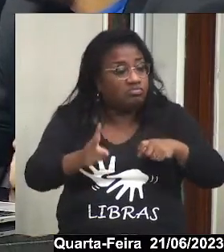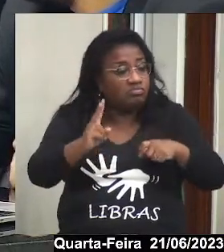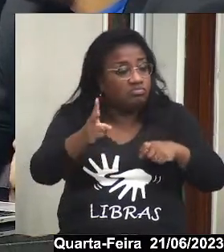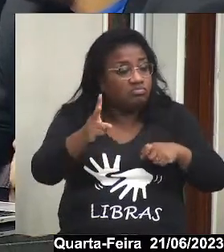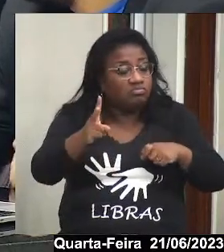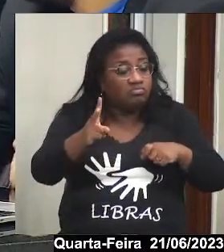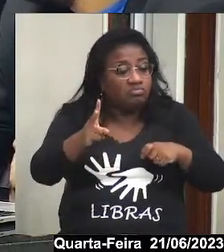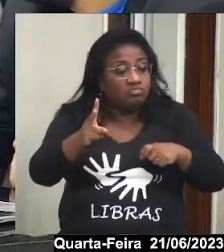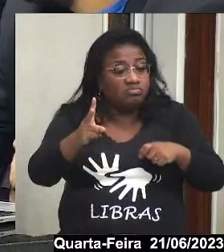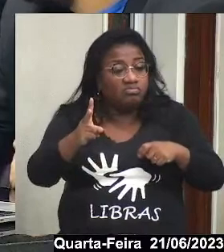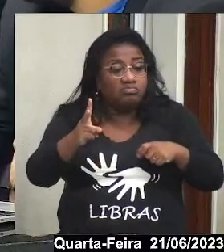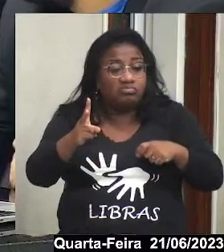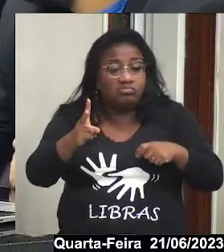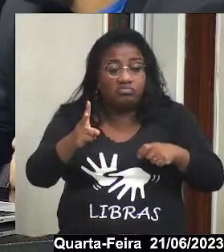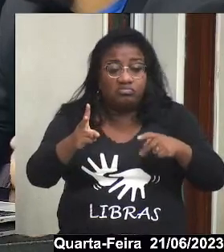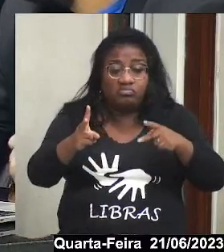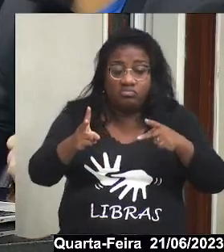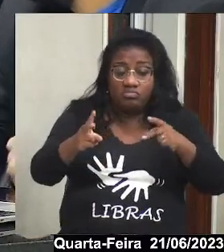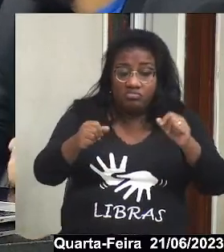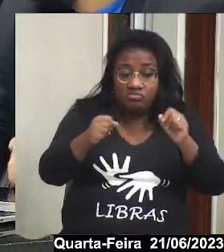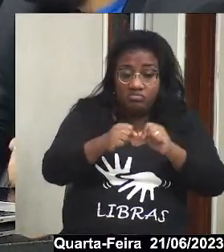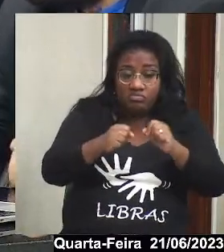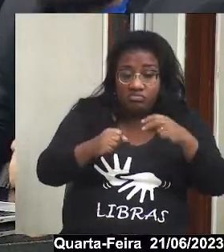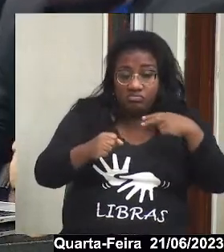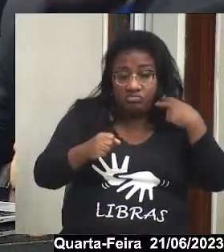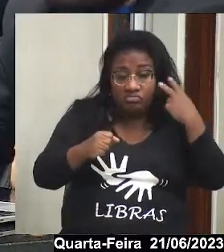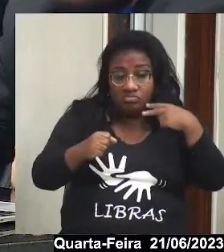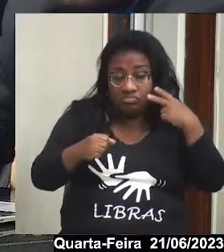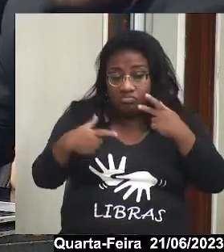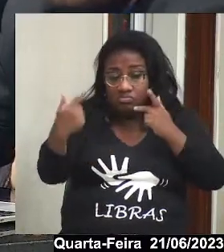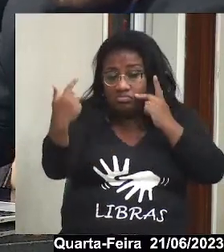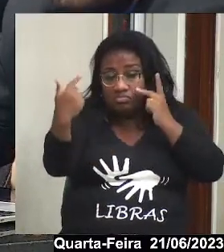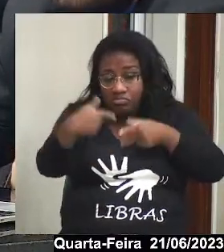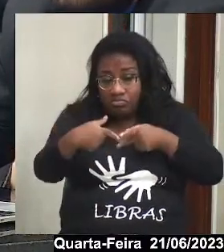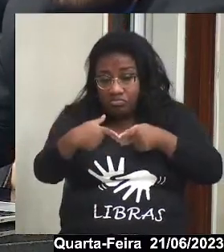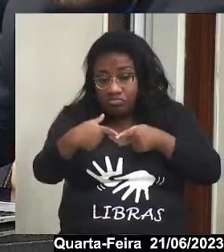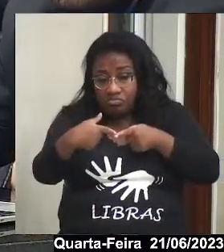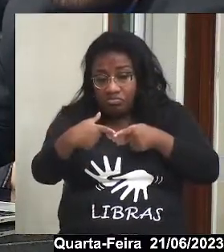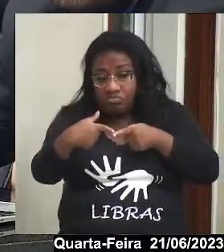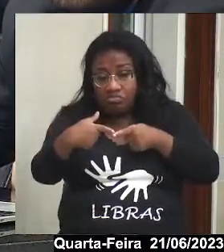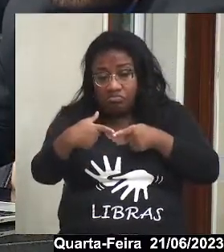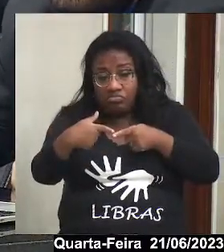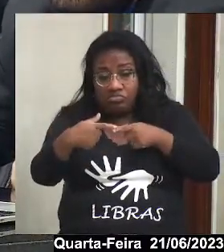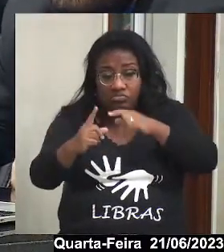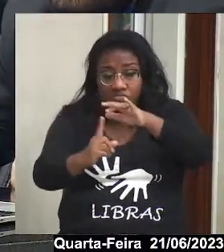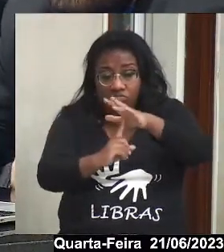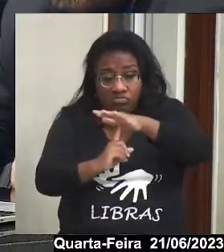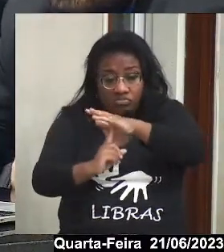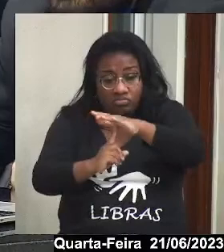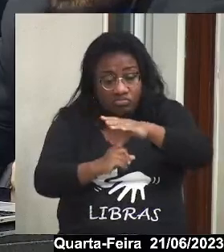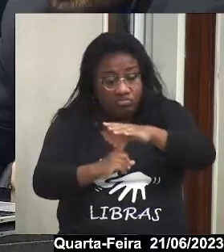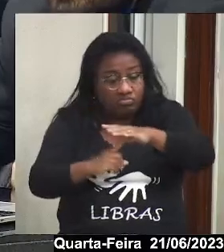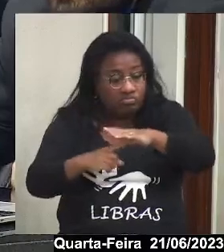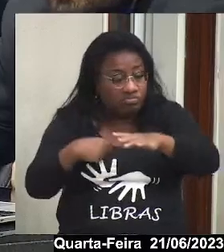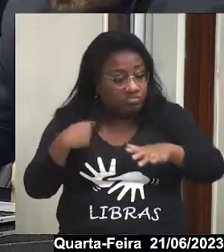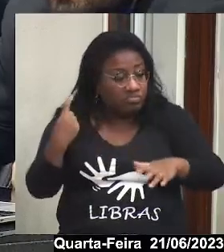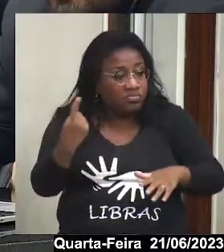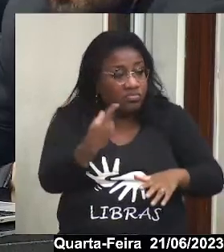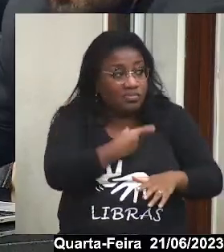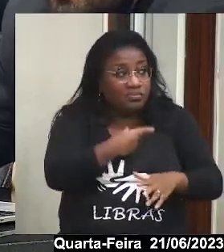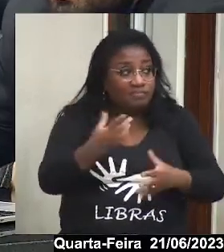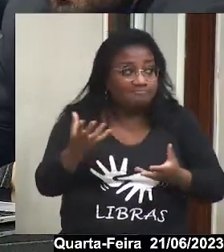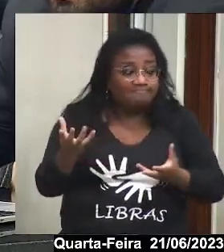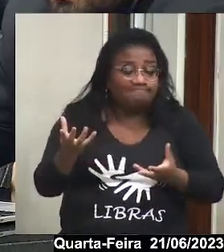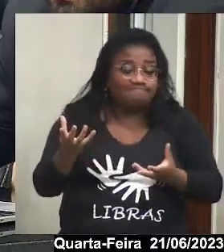senhor quer jogar nós, vereadores, contra a feira, falando que a gente não quer, queremos aprovar um projeto de